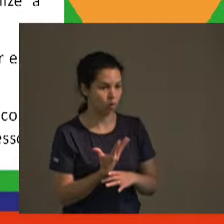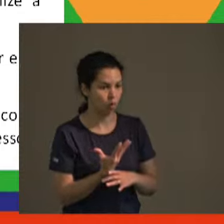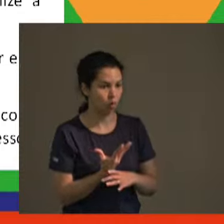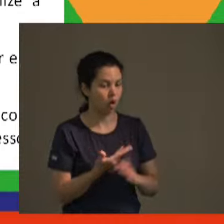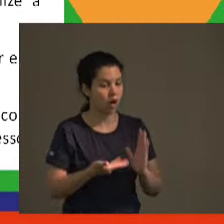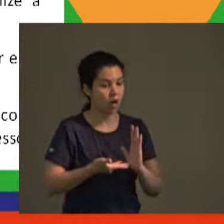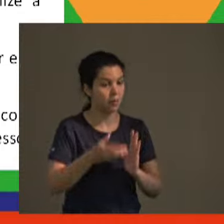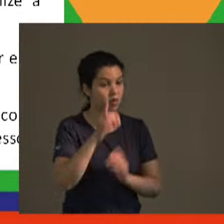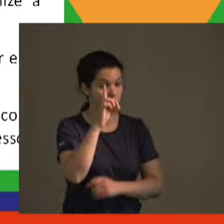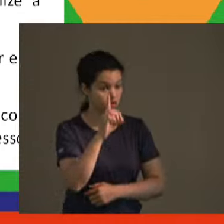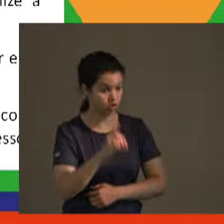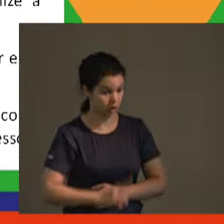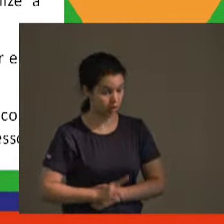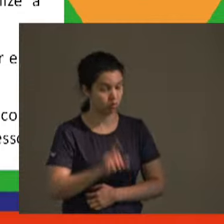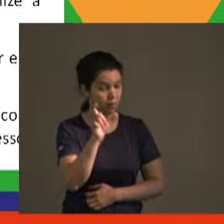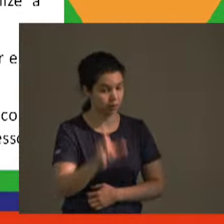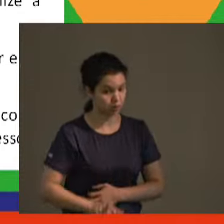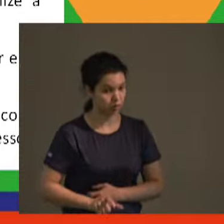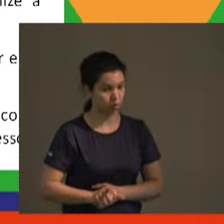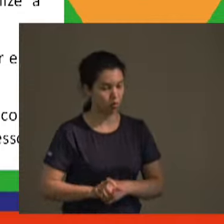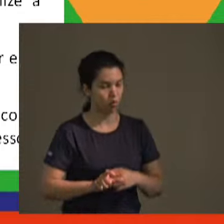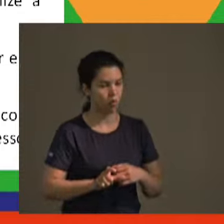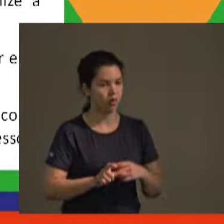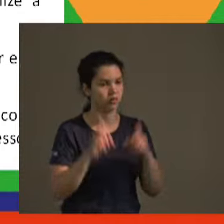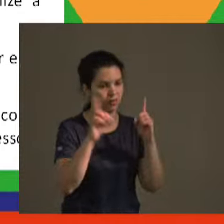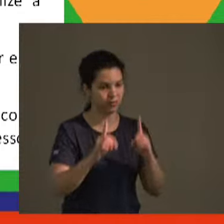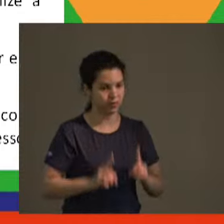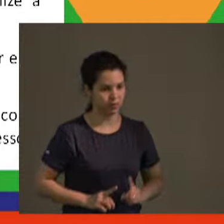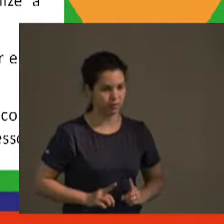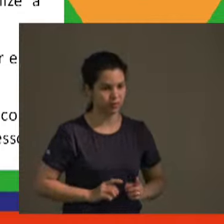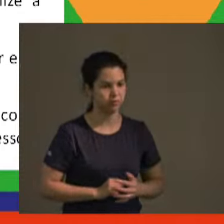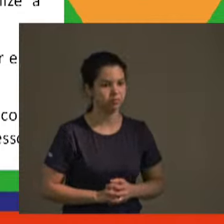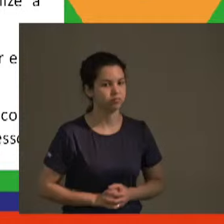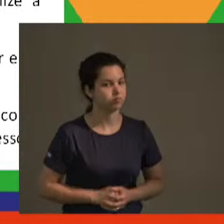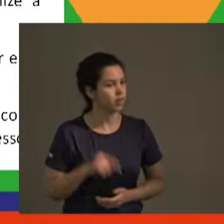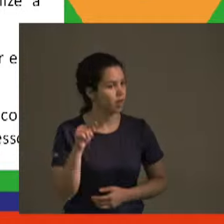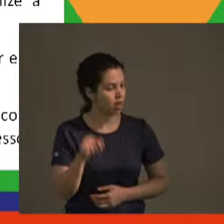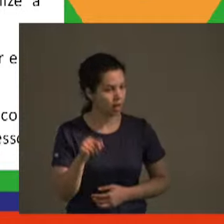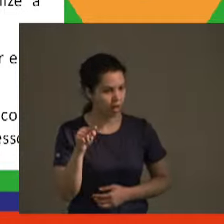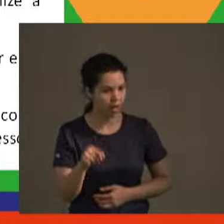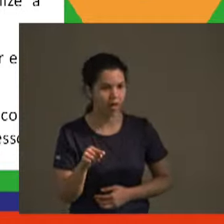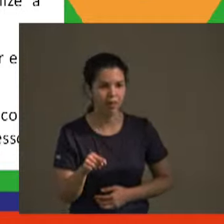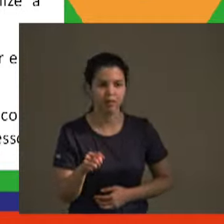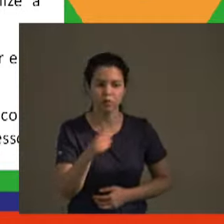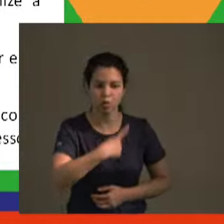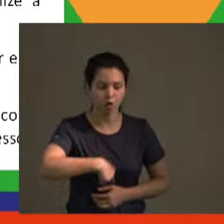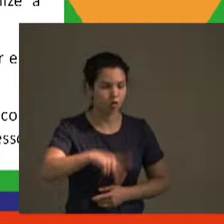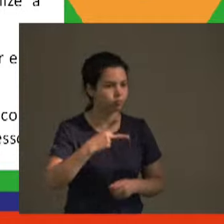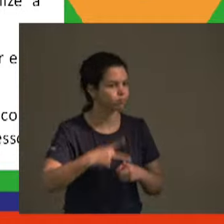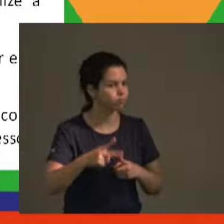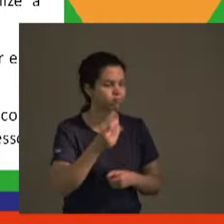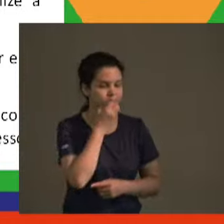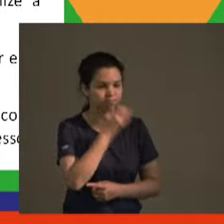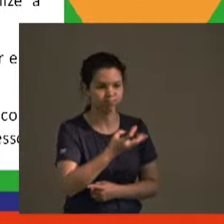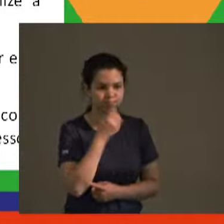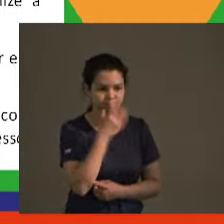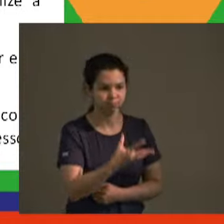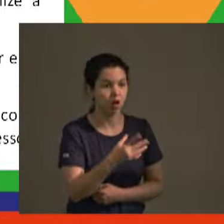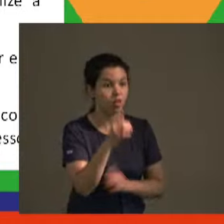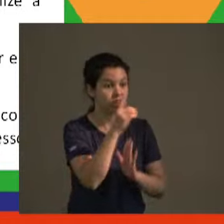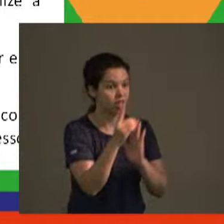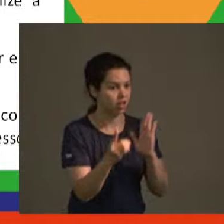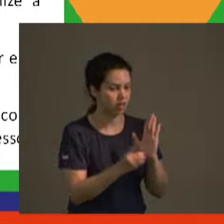com Deficiência, CIDPD. É uma grande conquista, né, essa Câmara. Ela foi estabelecida pelo decreto